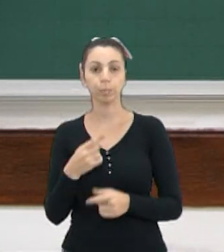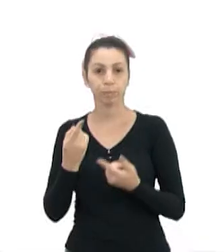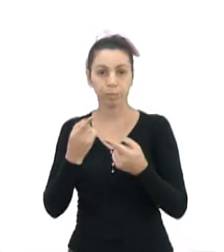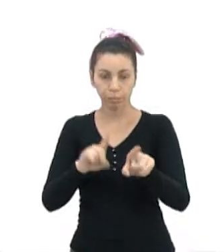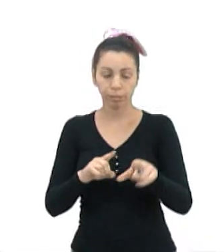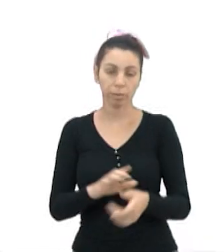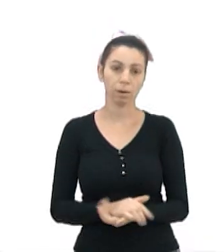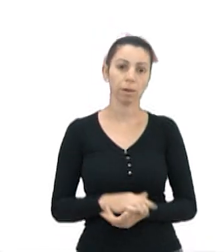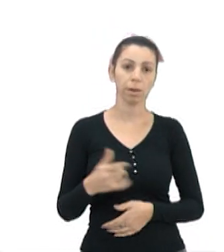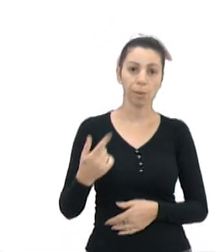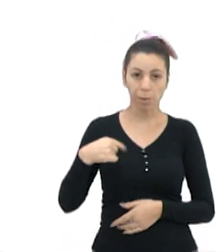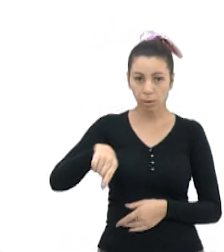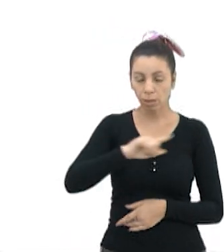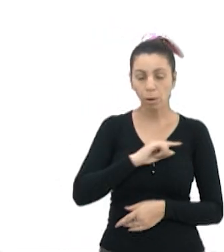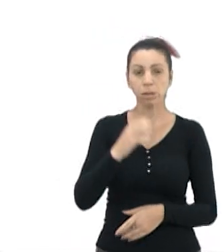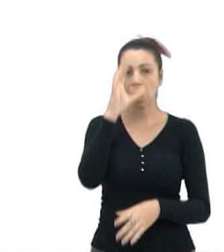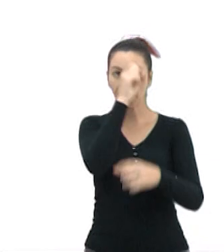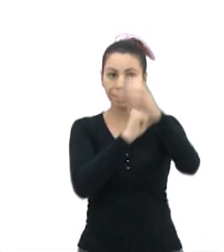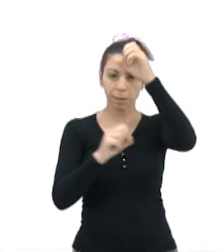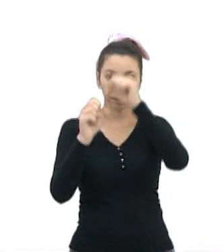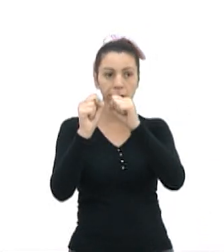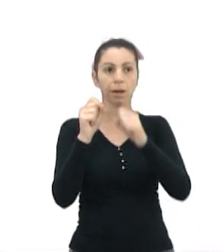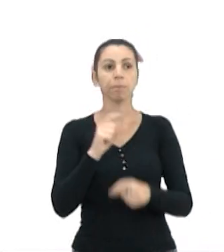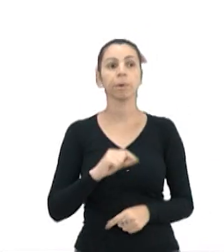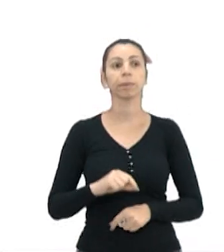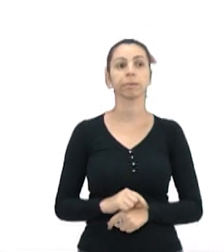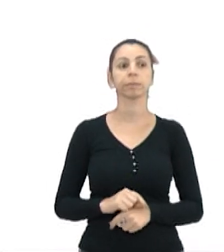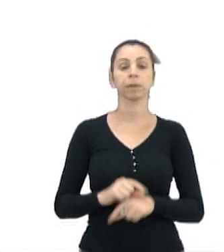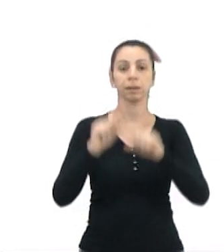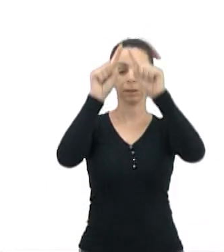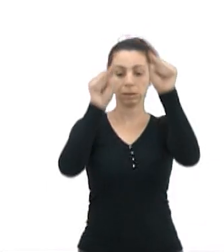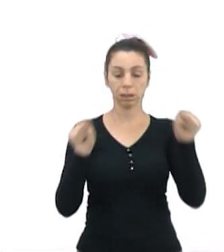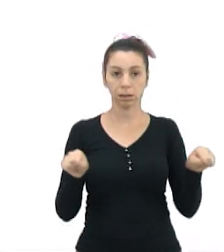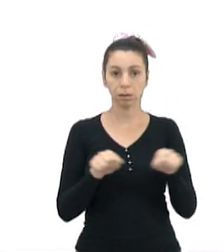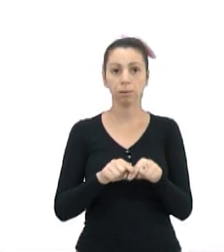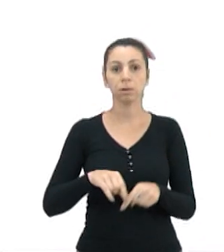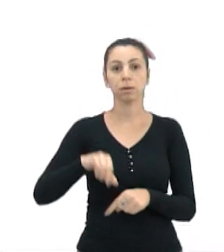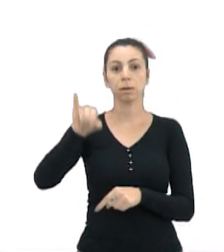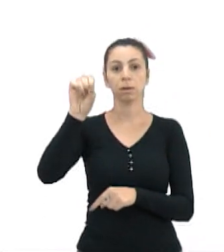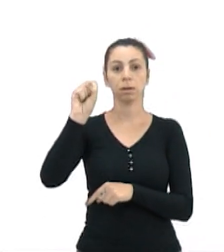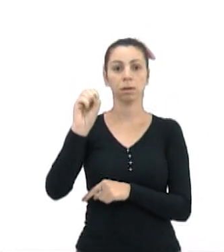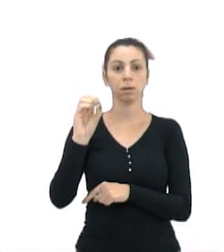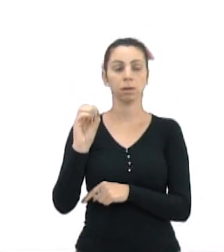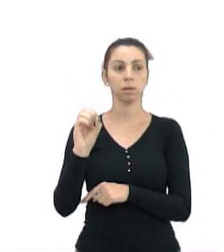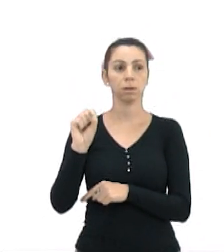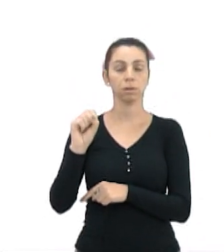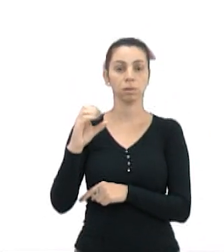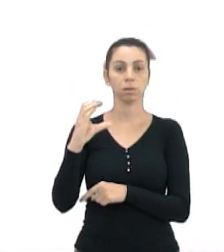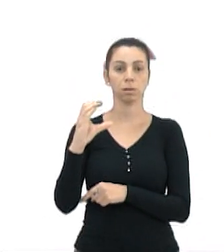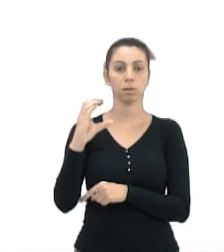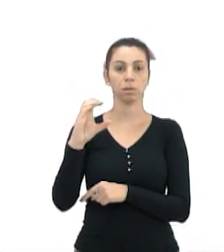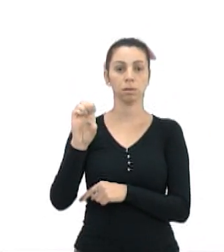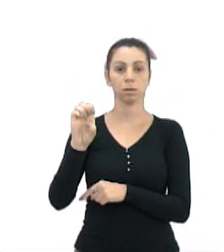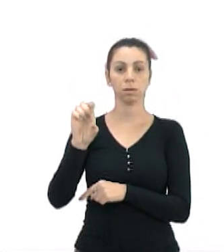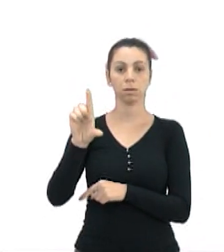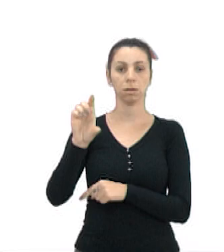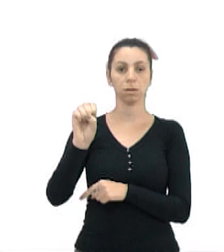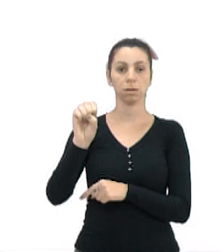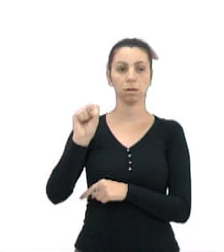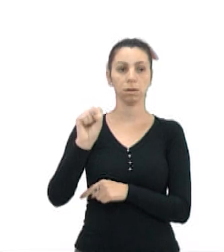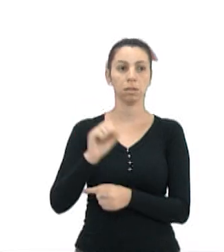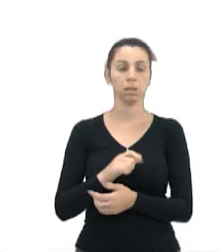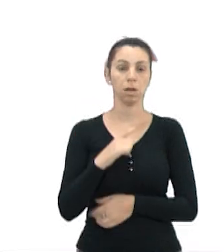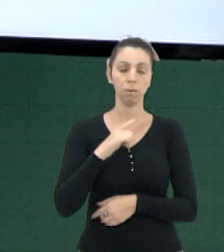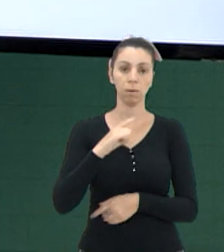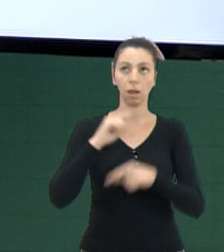o que aprendemos, se o triângulo é isósceles, qual o valor para x? Olhem o desenho. Eu tenho um